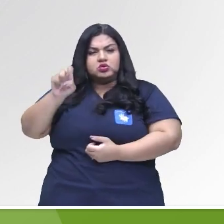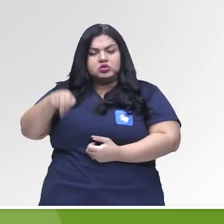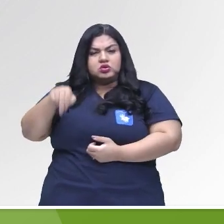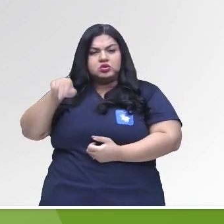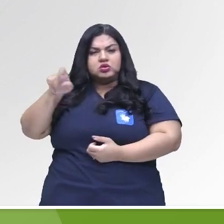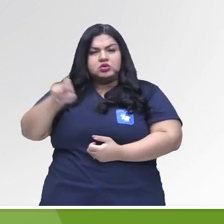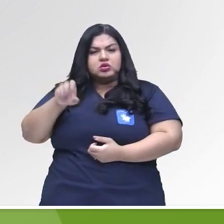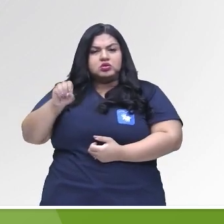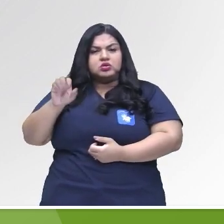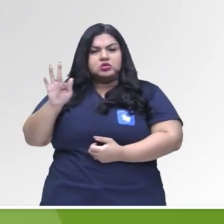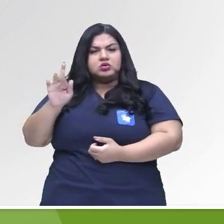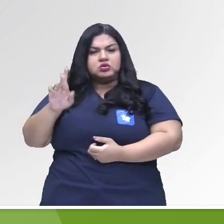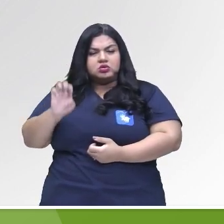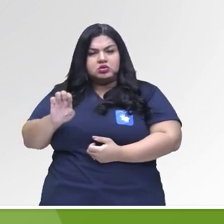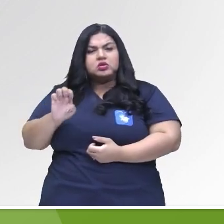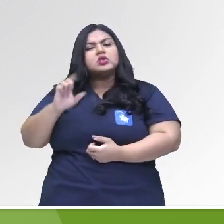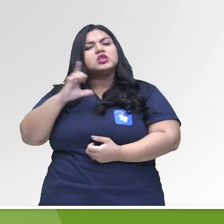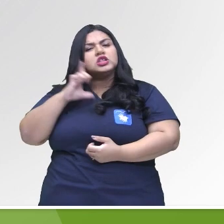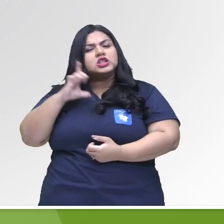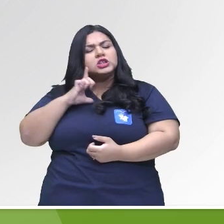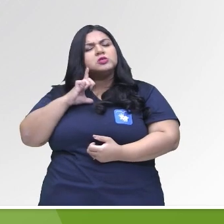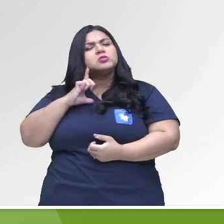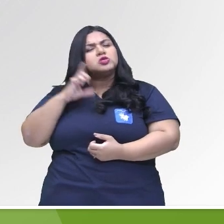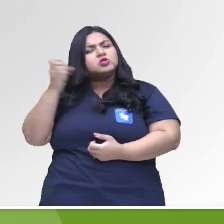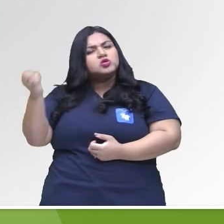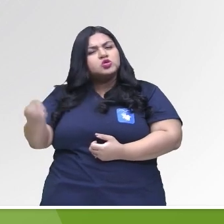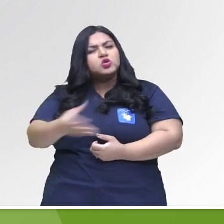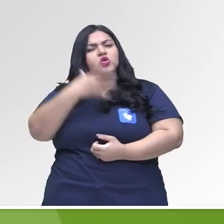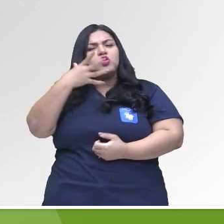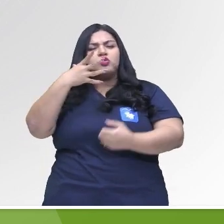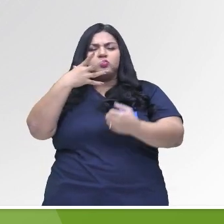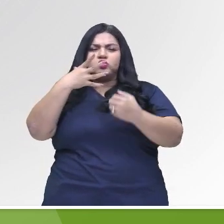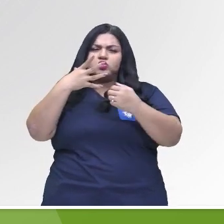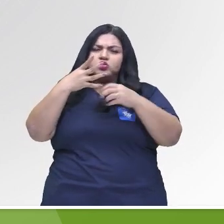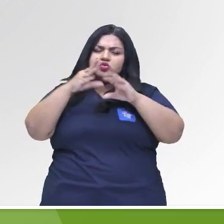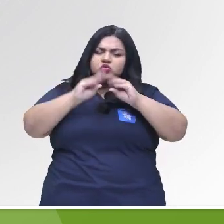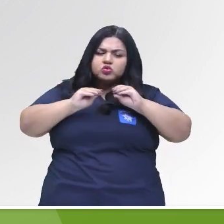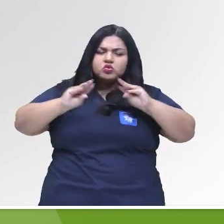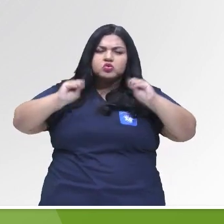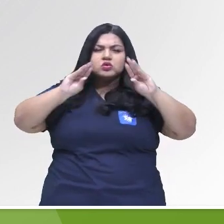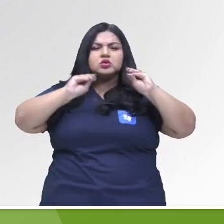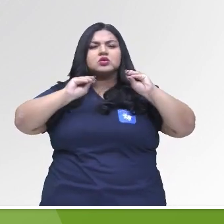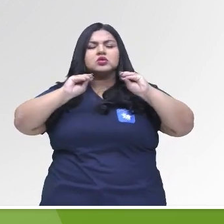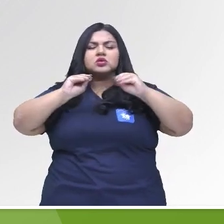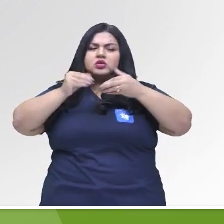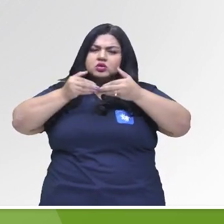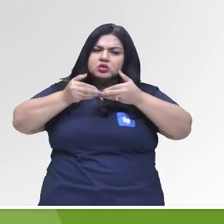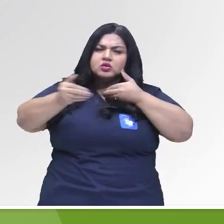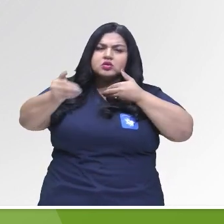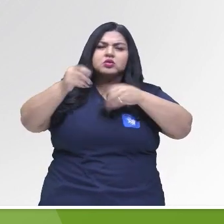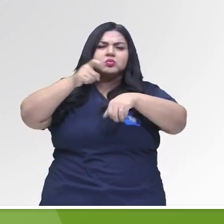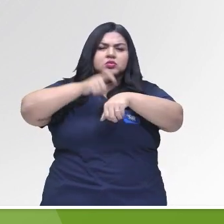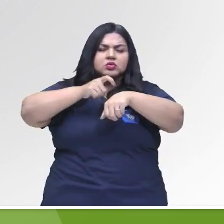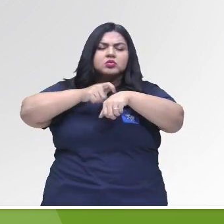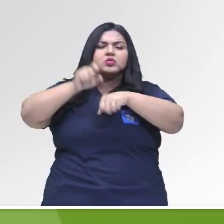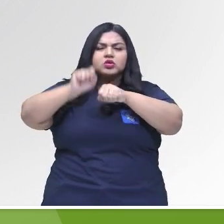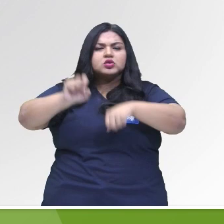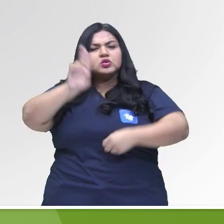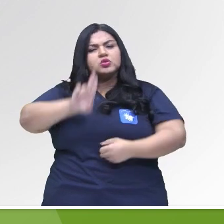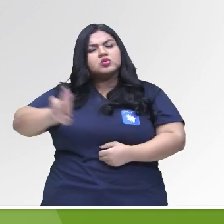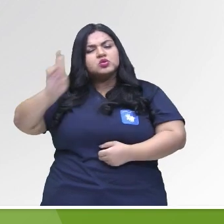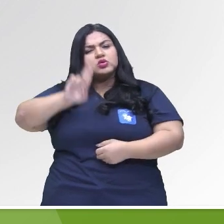né? E aí ela ganha uma nova consistência, uma nova textura, e aí, a partir desse momento, ela pode ser utilizada